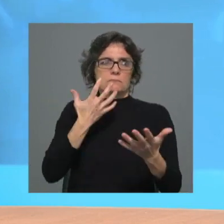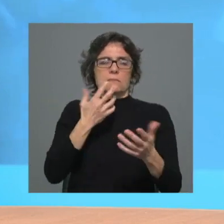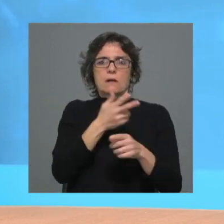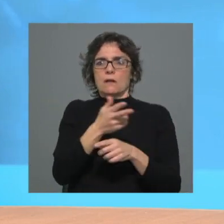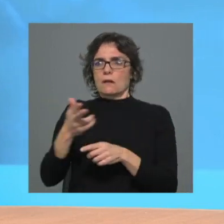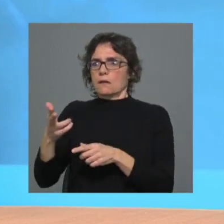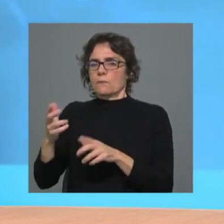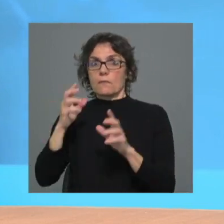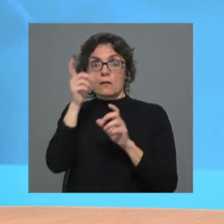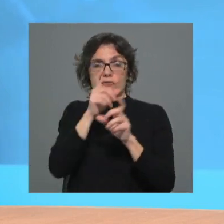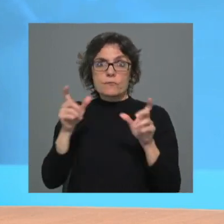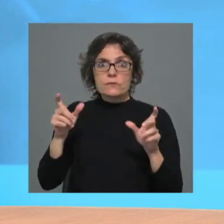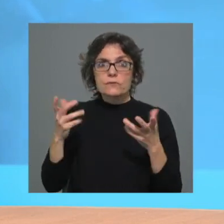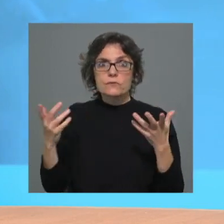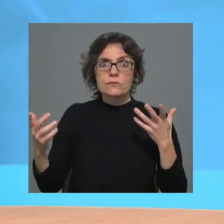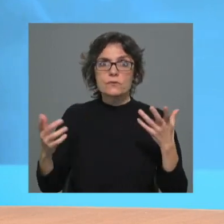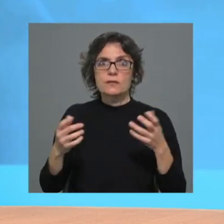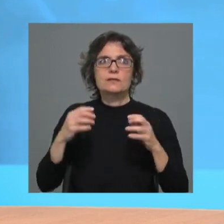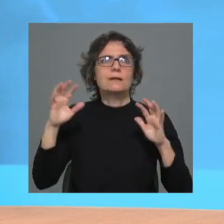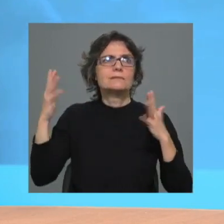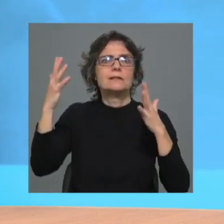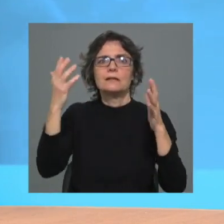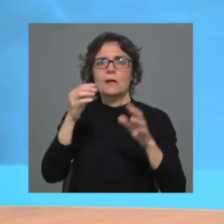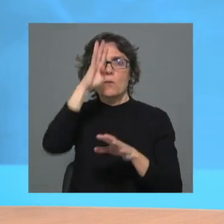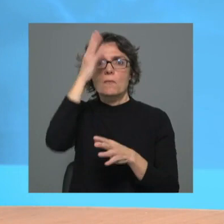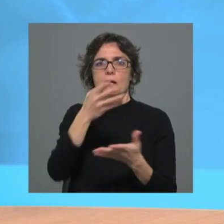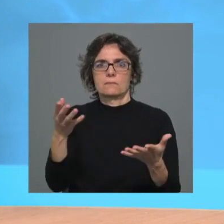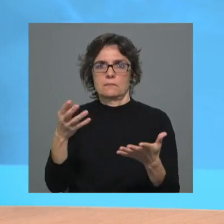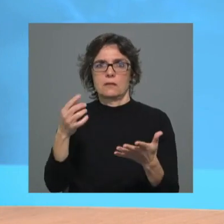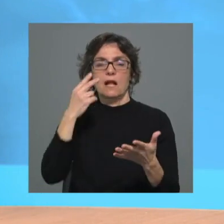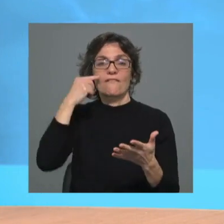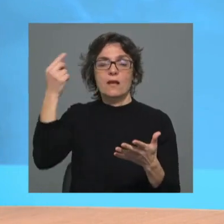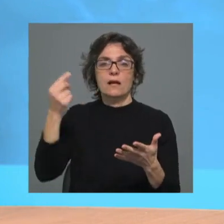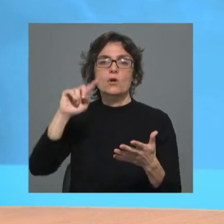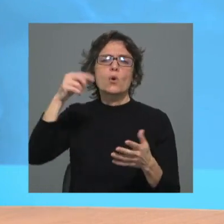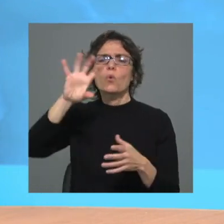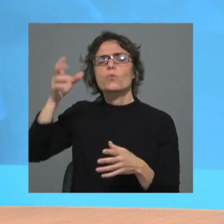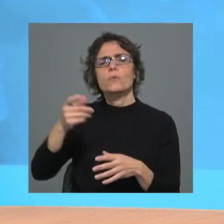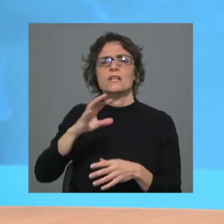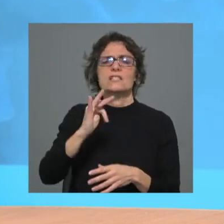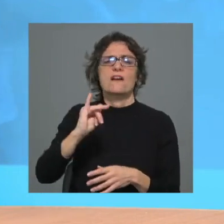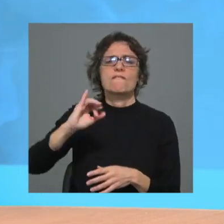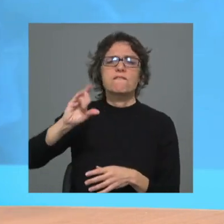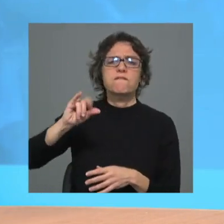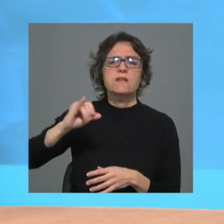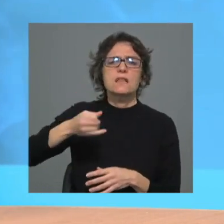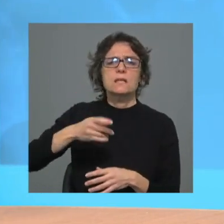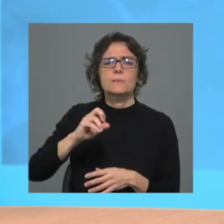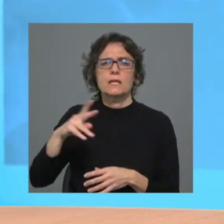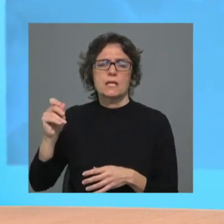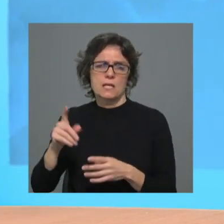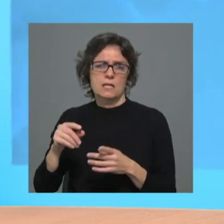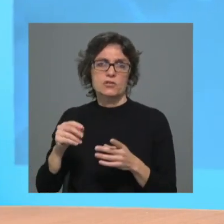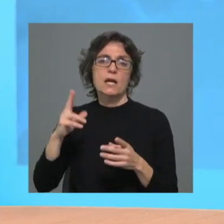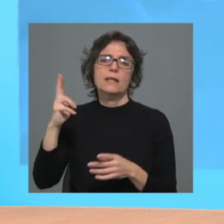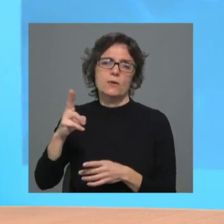Eu devo dizer que é provavelmente das viagens, a par com as Filipinas, eventualmente, e a JMJ no